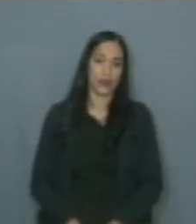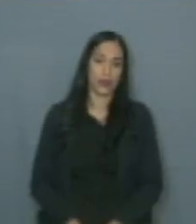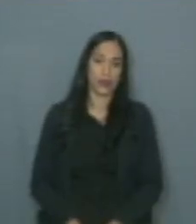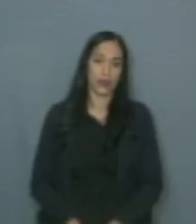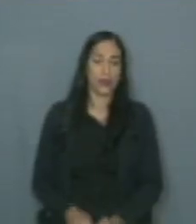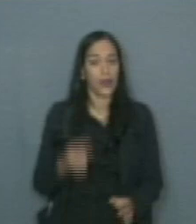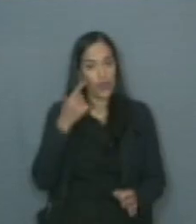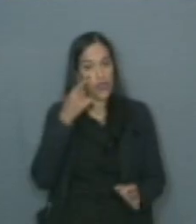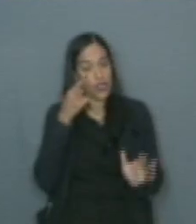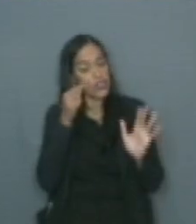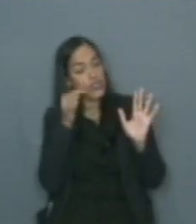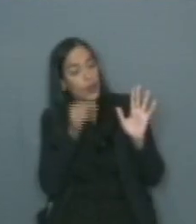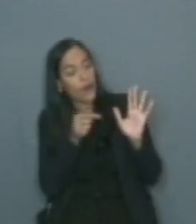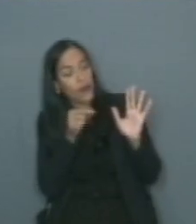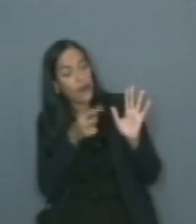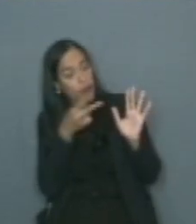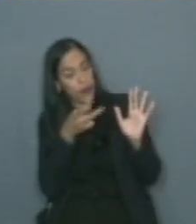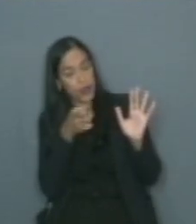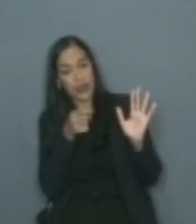Vocês estão vendo o que é isso aqui?